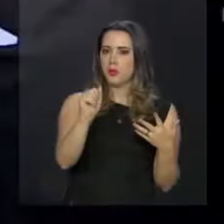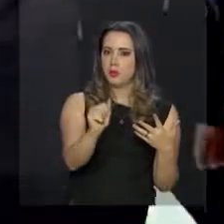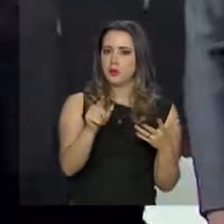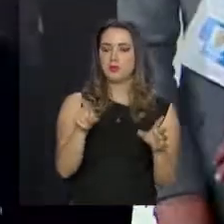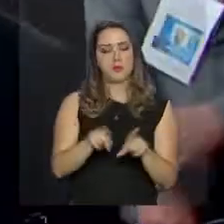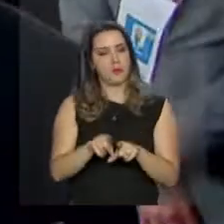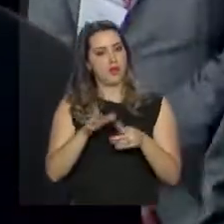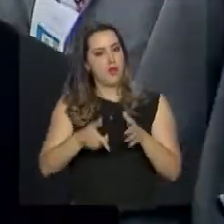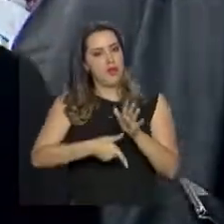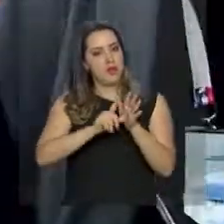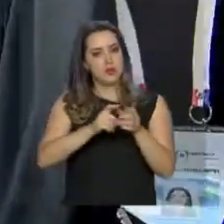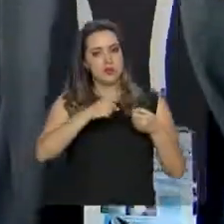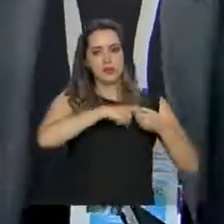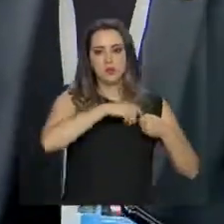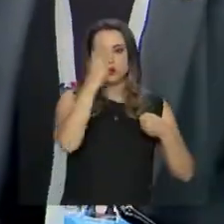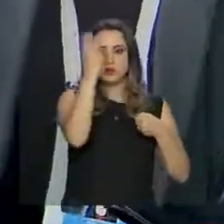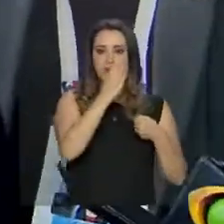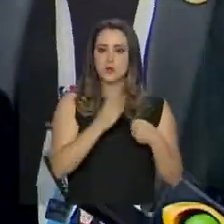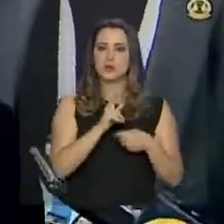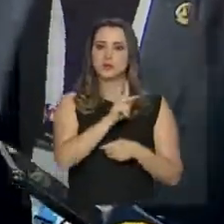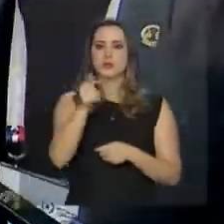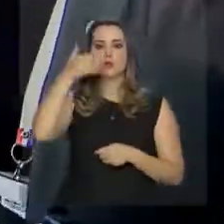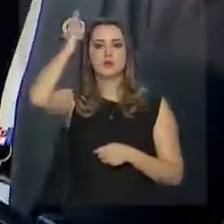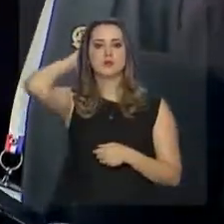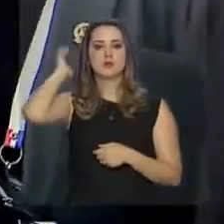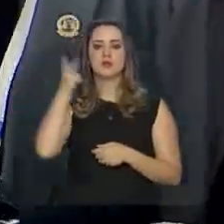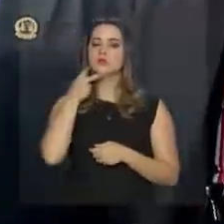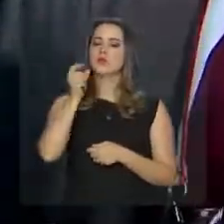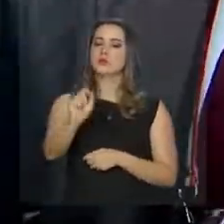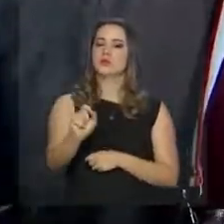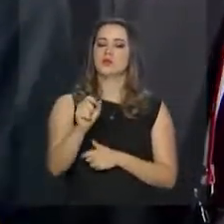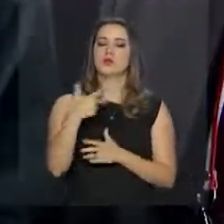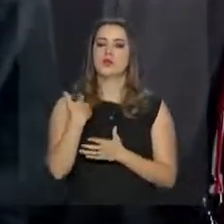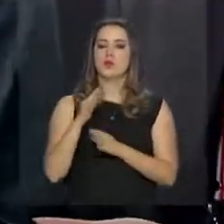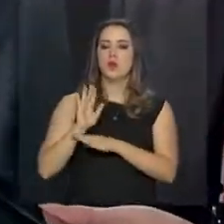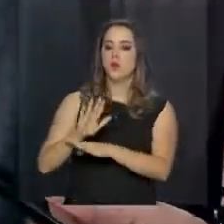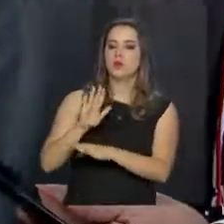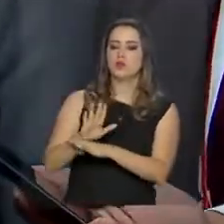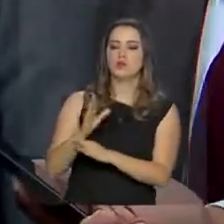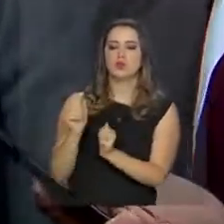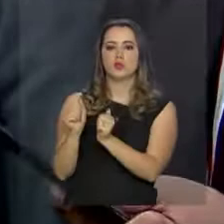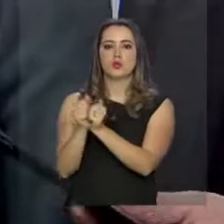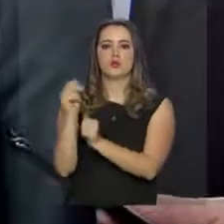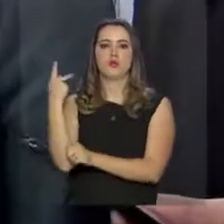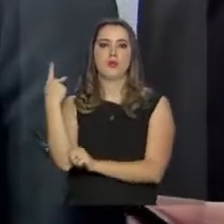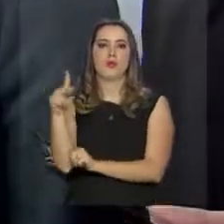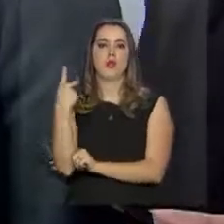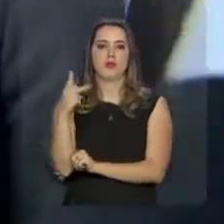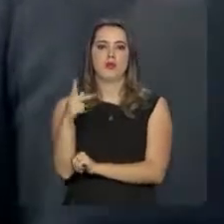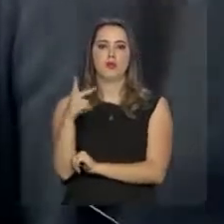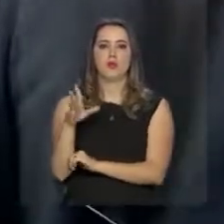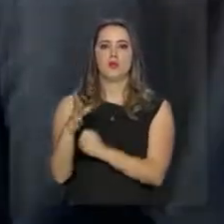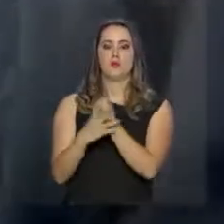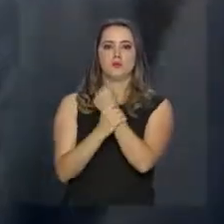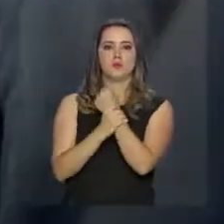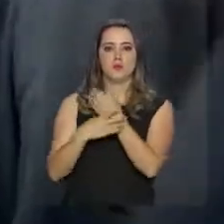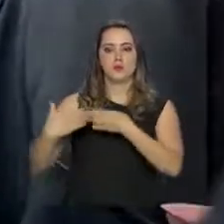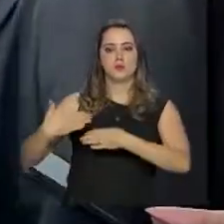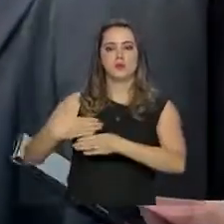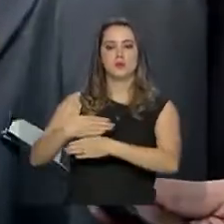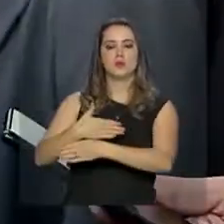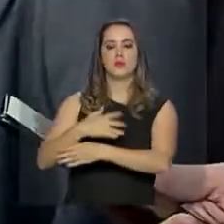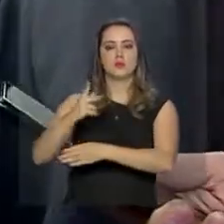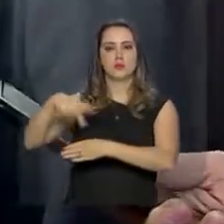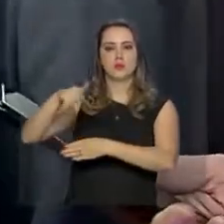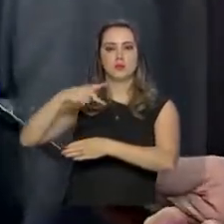Antes de embarcar de volta ao Brasil, o presidente Temer comentou a cooperação com o governo paraguaio para a segurança nas fronteiras e